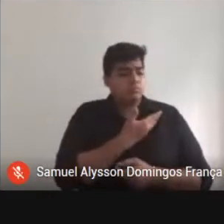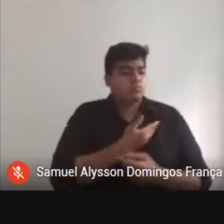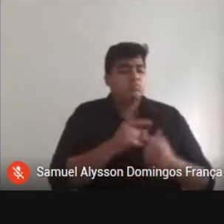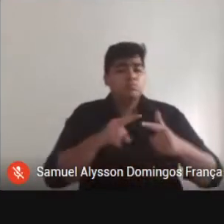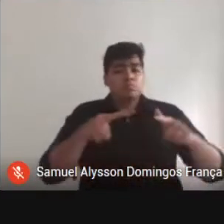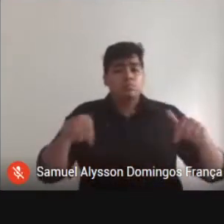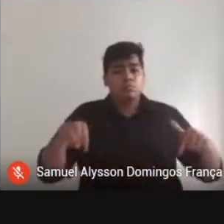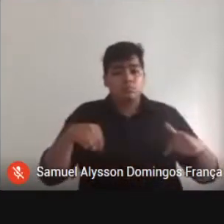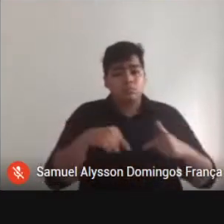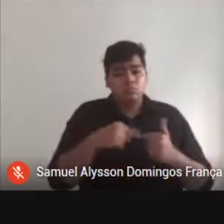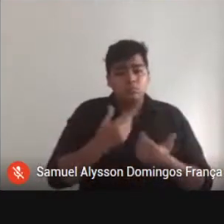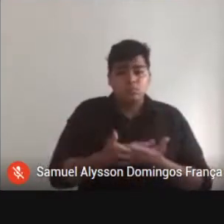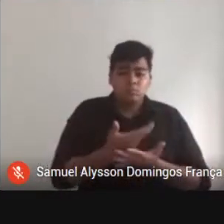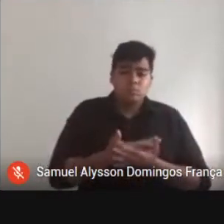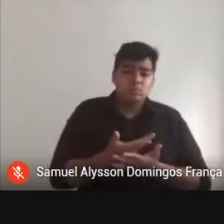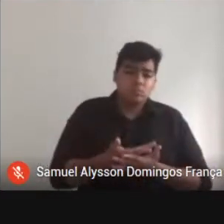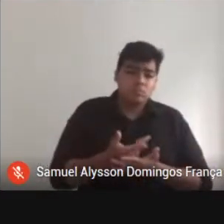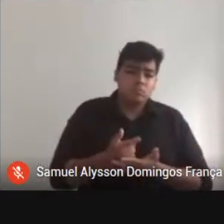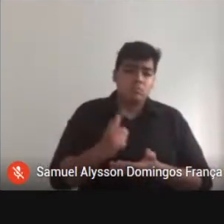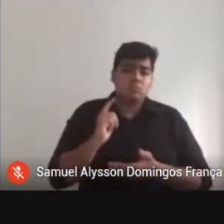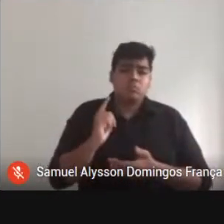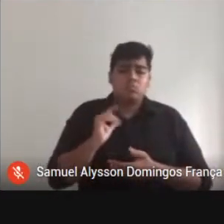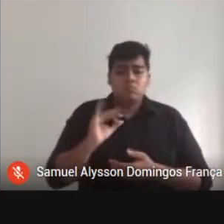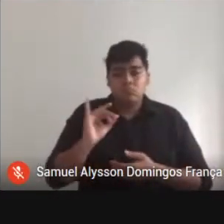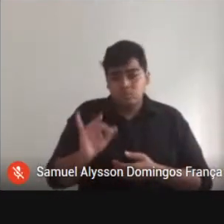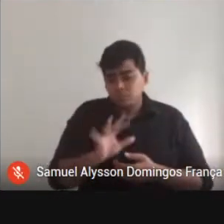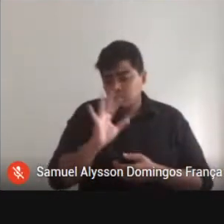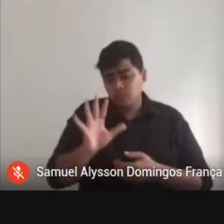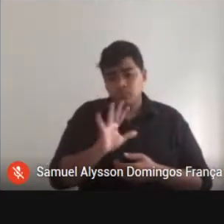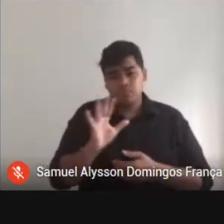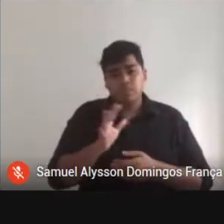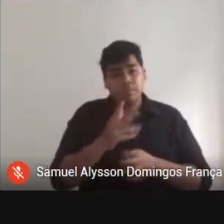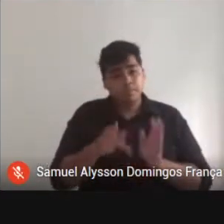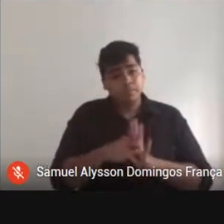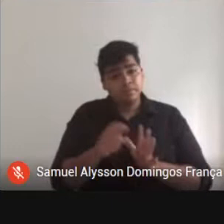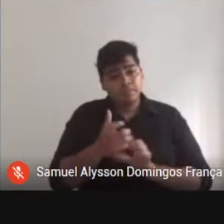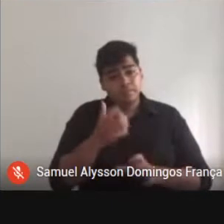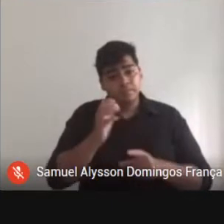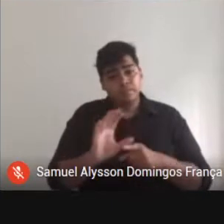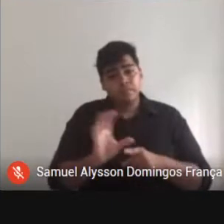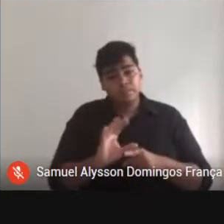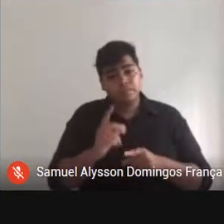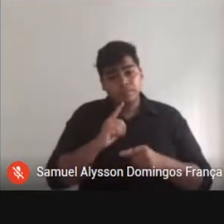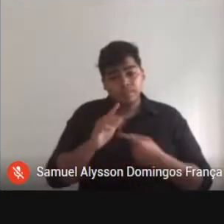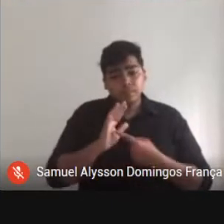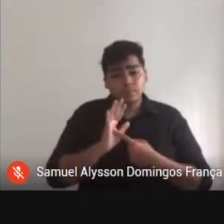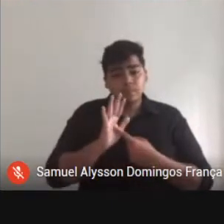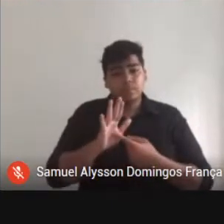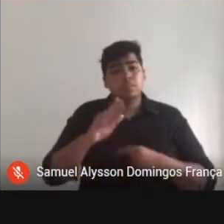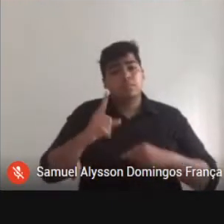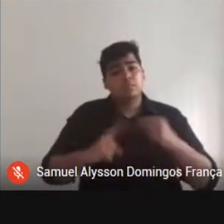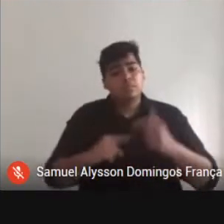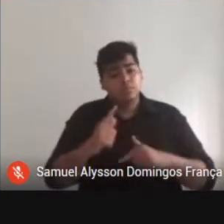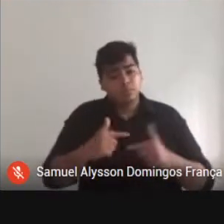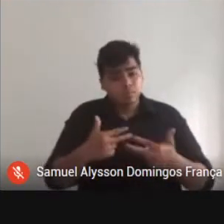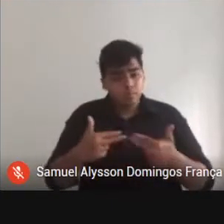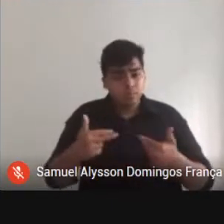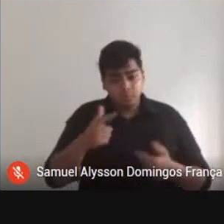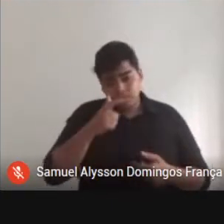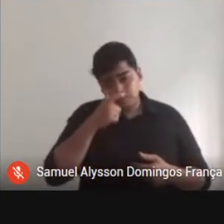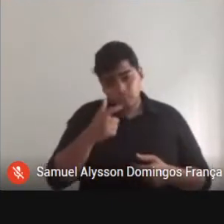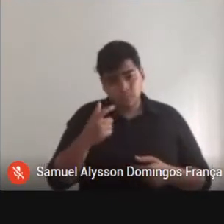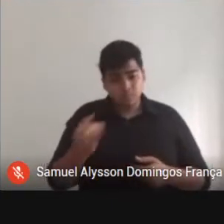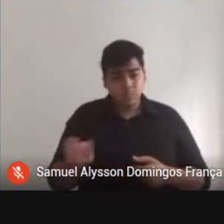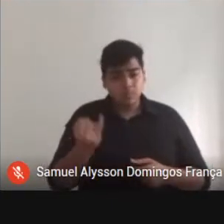né, essa é uma imagem da turma de engenharia civil, onde eles apresentam os referenciais deles, né? Essas folhas,